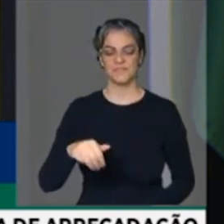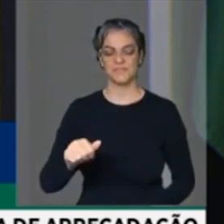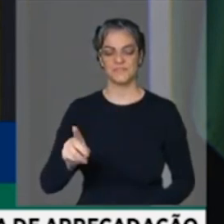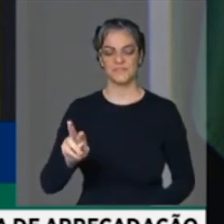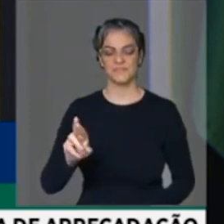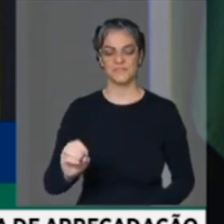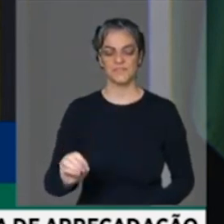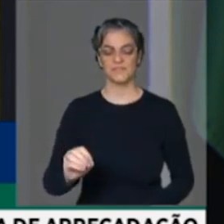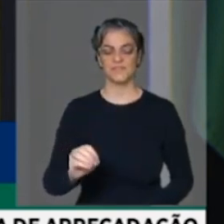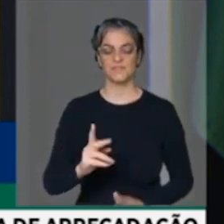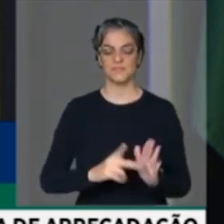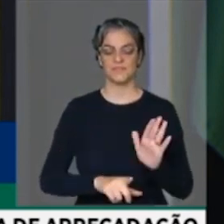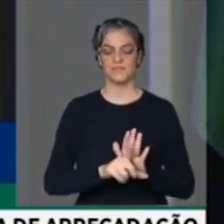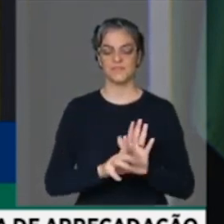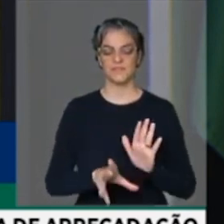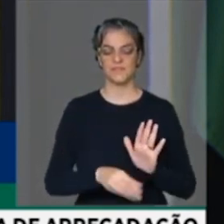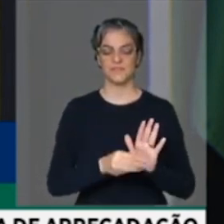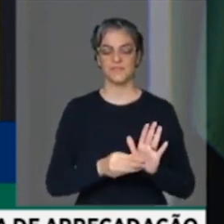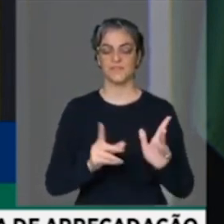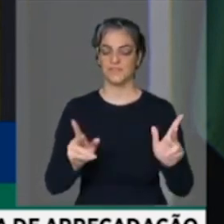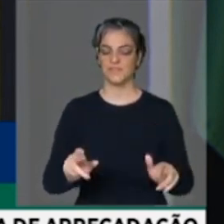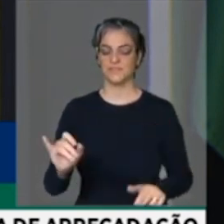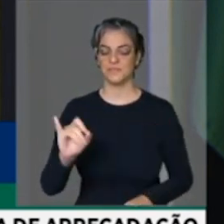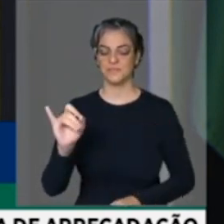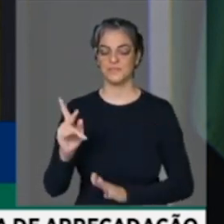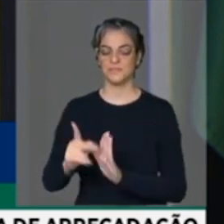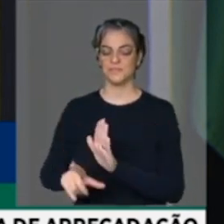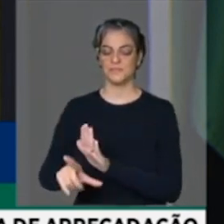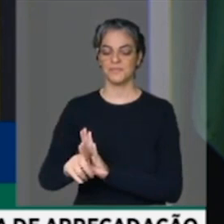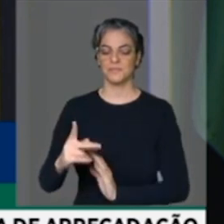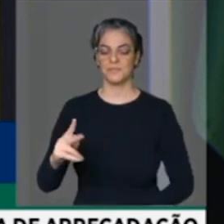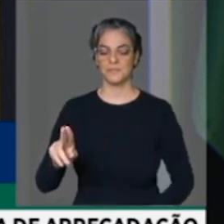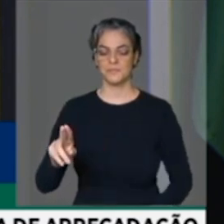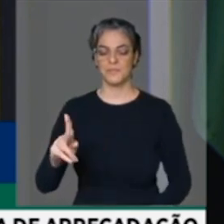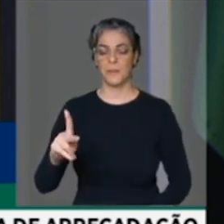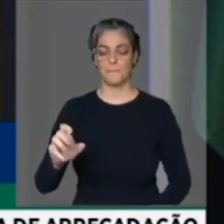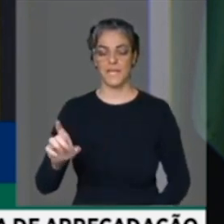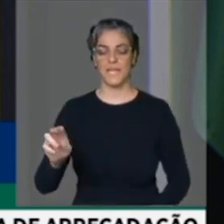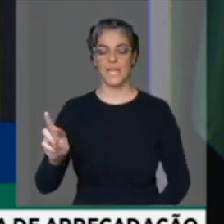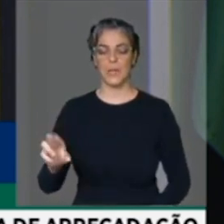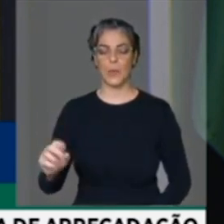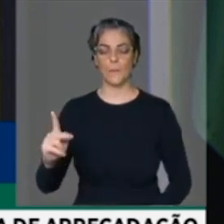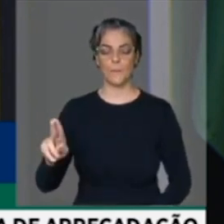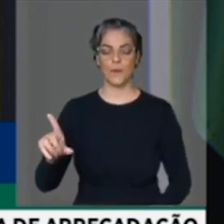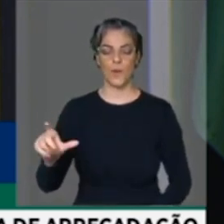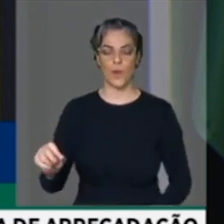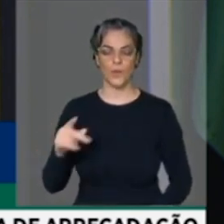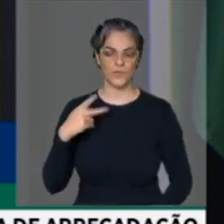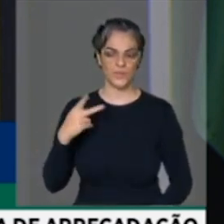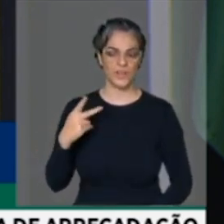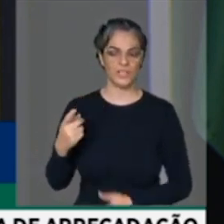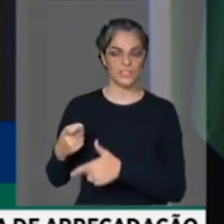Vossa Excelência, deputado Mauro, o projeto proposto pelo deputado Pedro Paulo, que trata também da dívida pública,